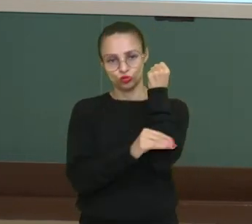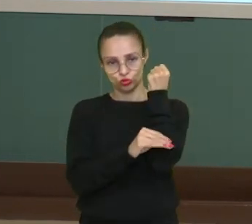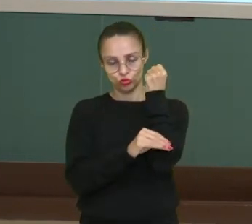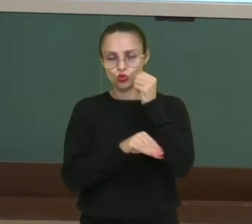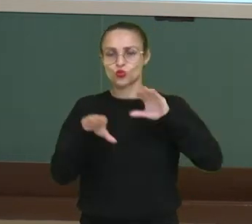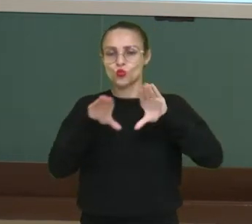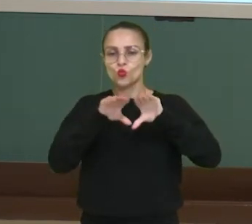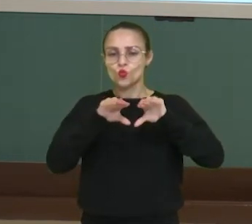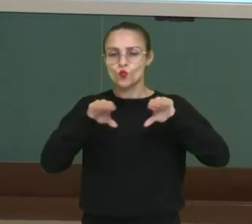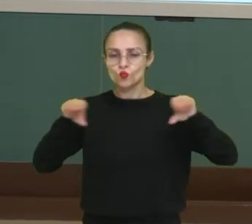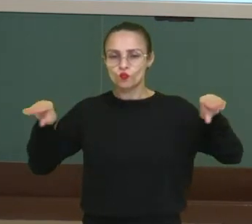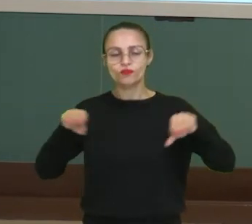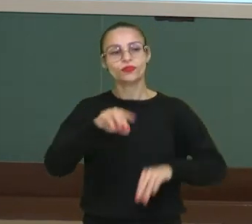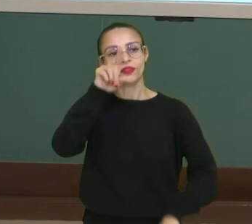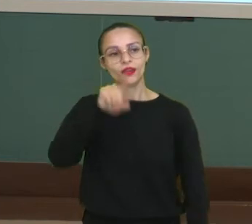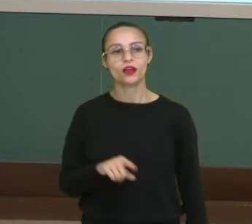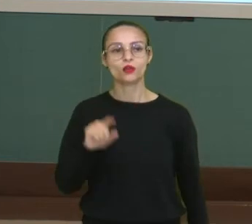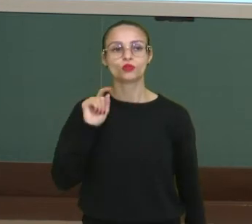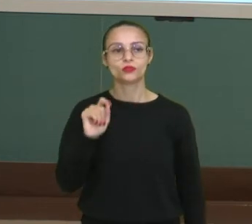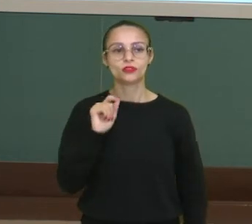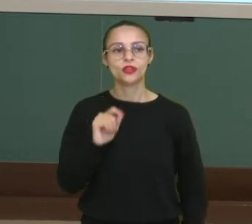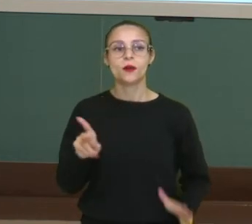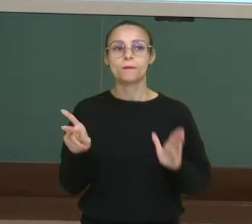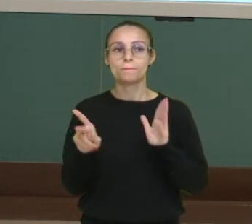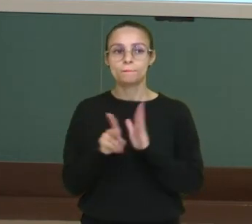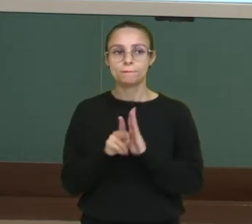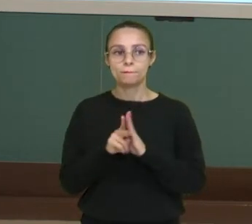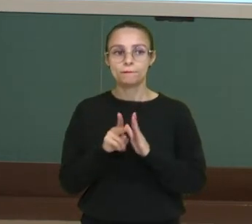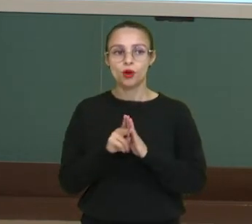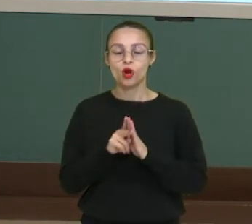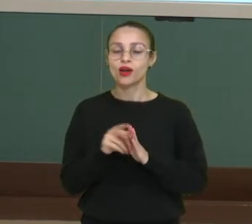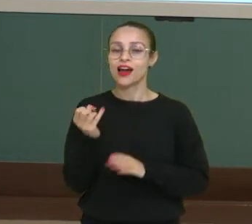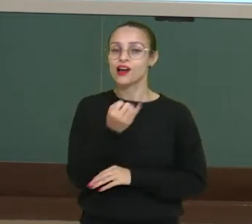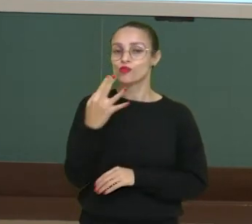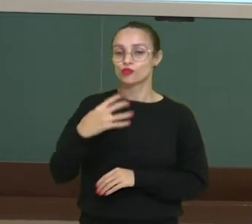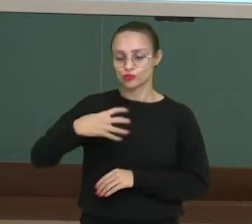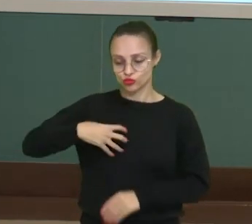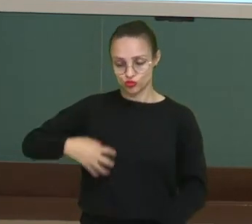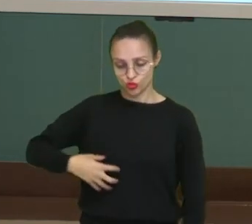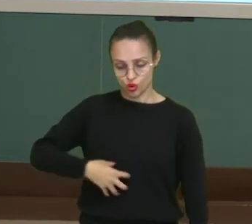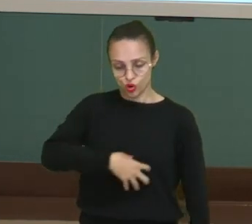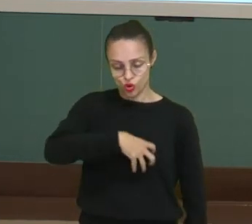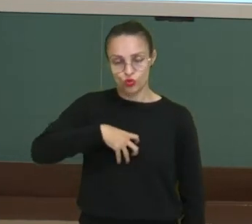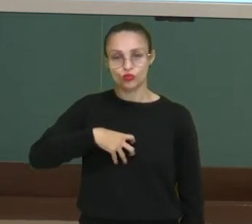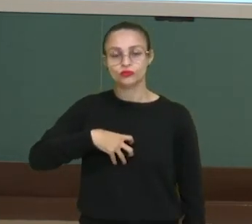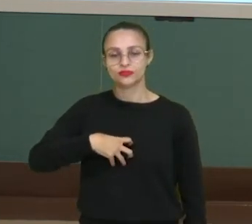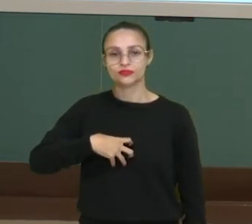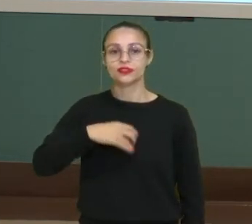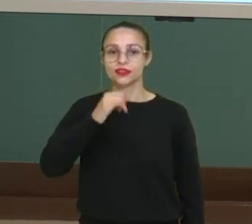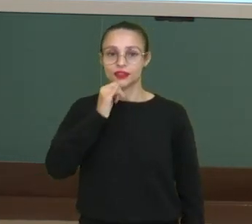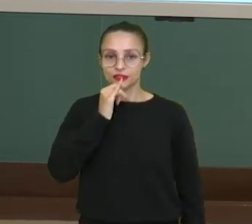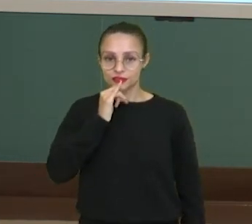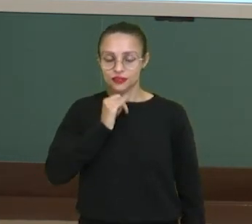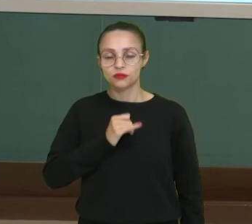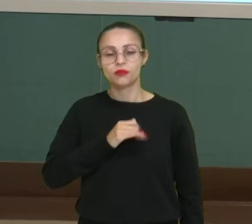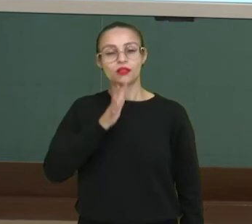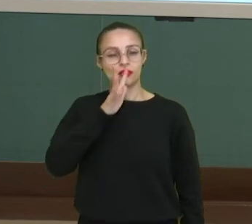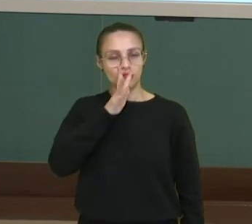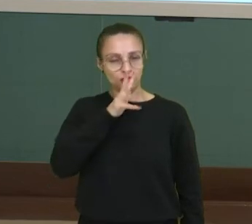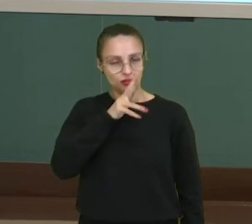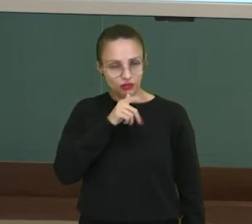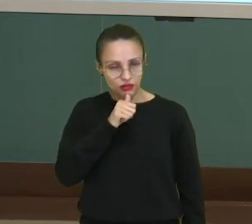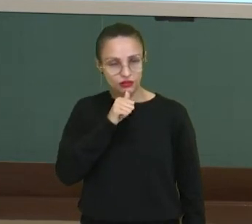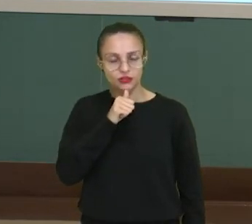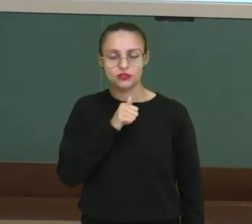ou lisos são encontrados nas paredes de alguns órgãos ocos. A contração é mais lenta, é